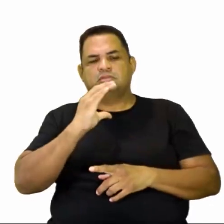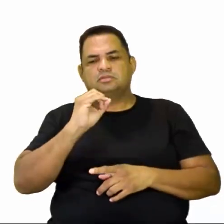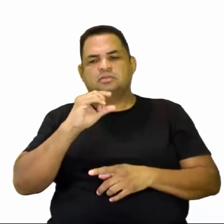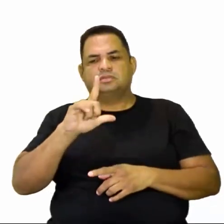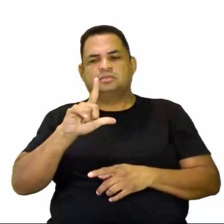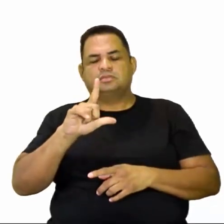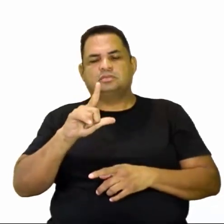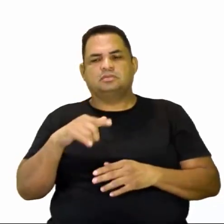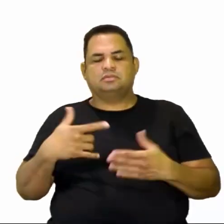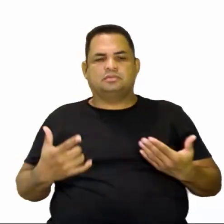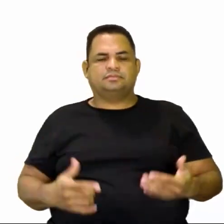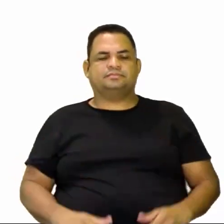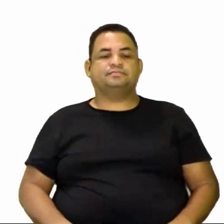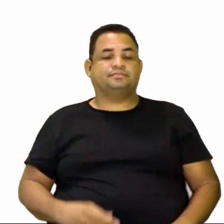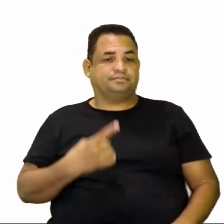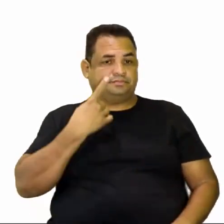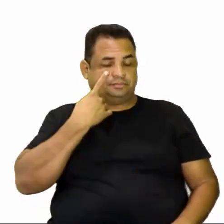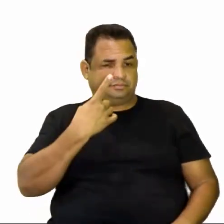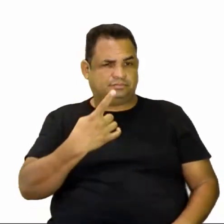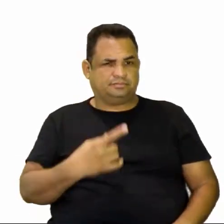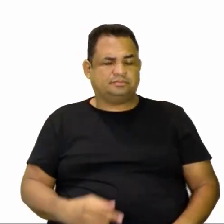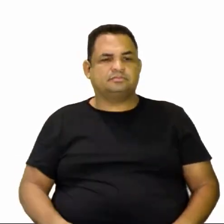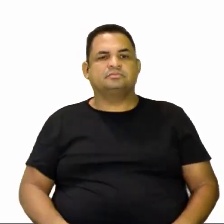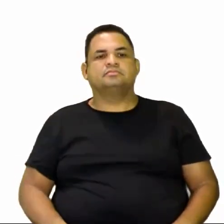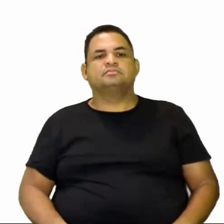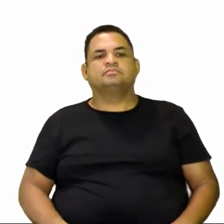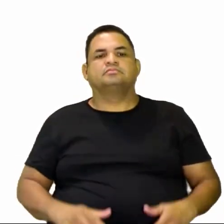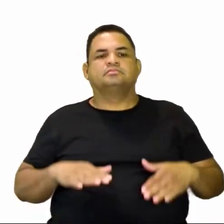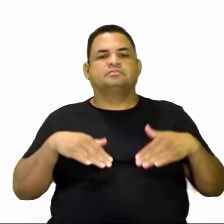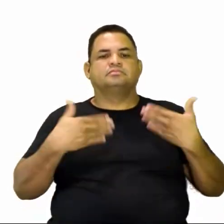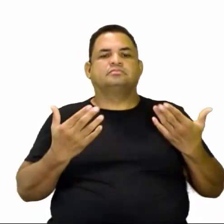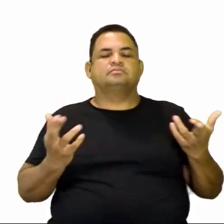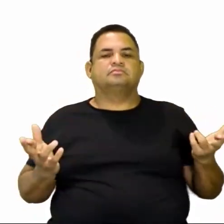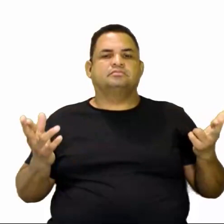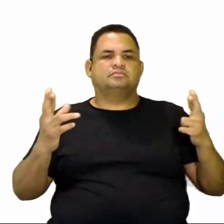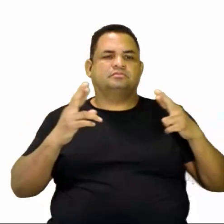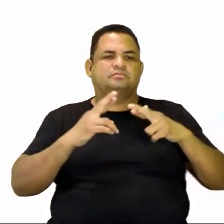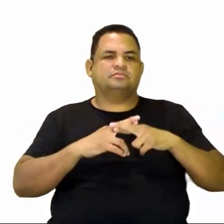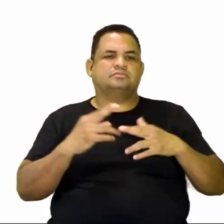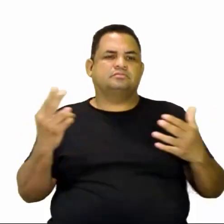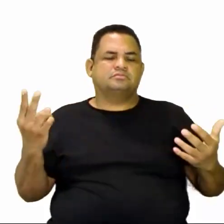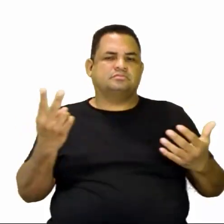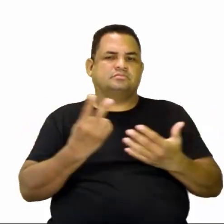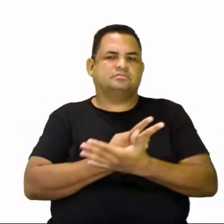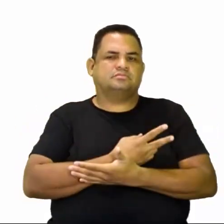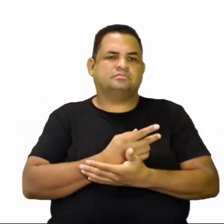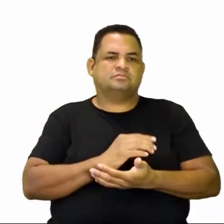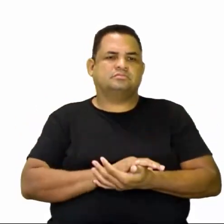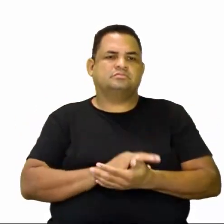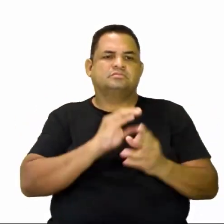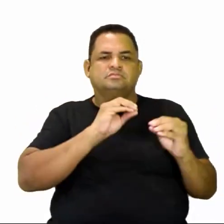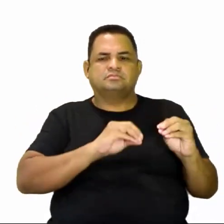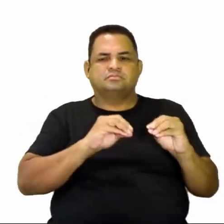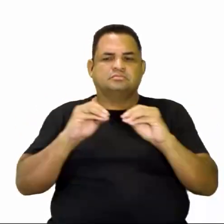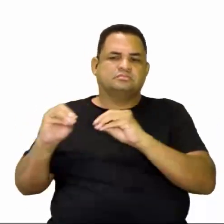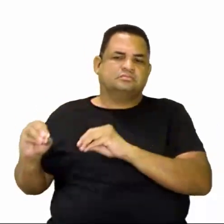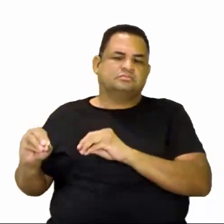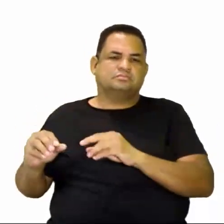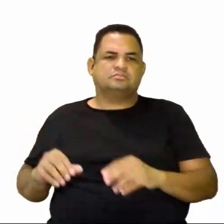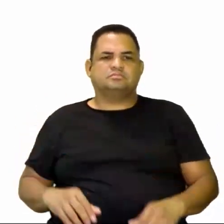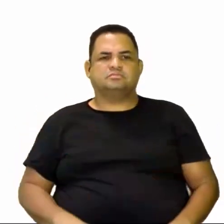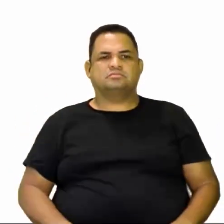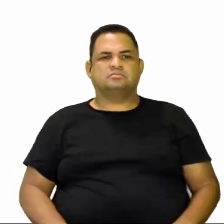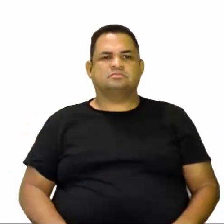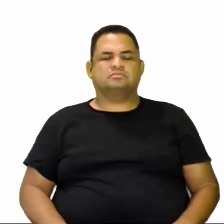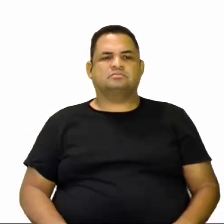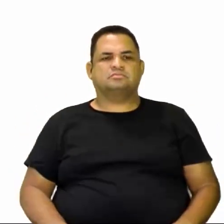KCl? Vamos ver, então, qual dessas reações ocorre por deslocamento.